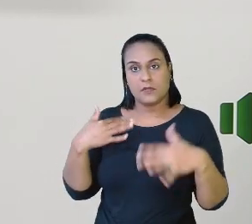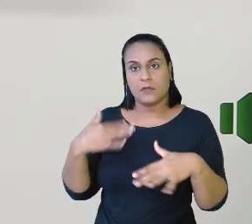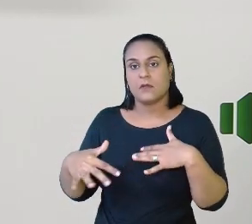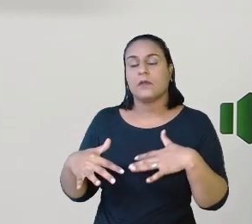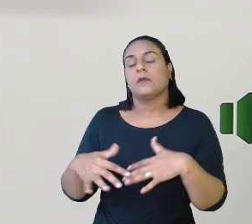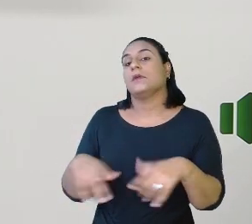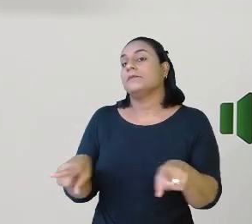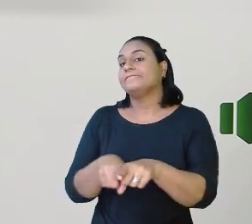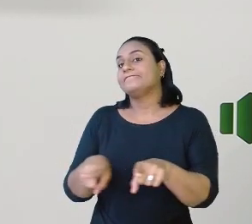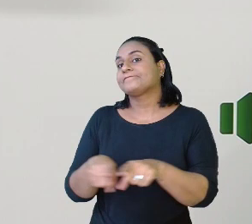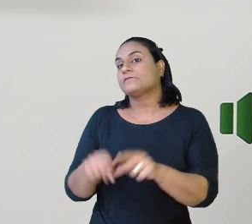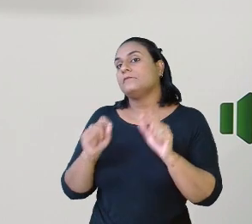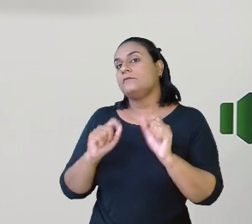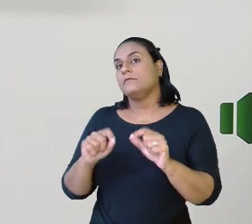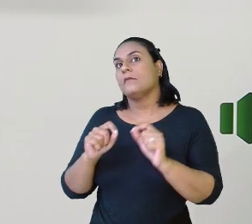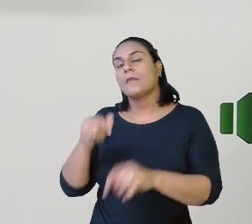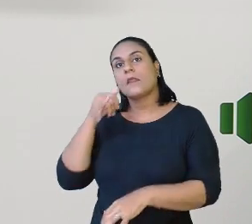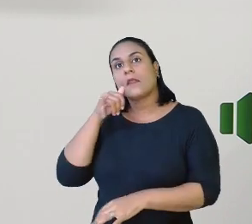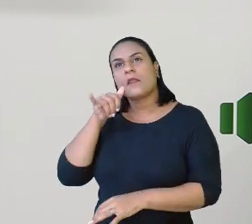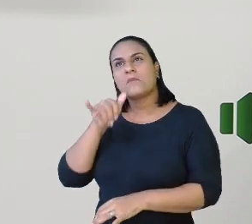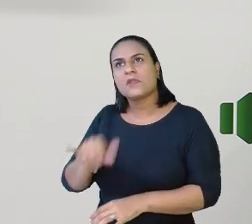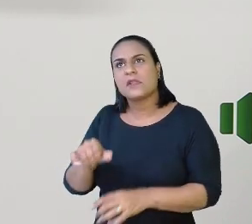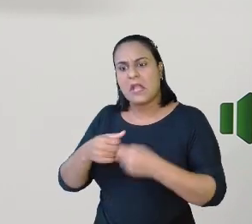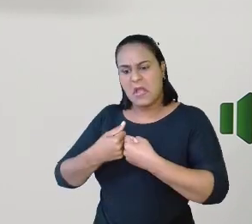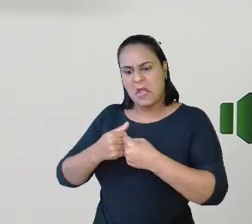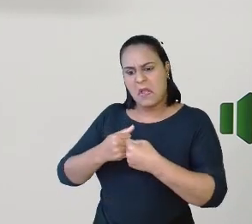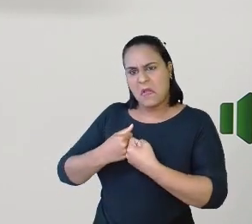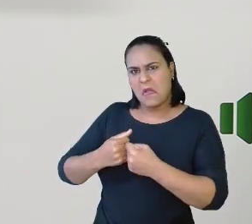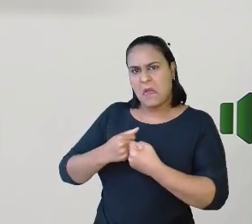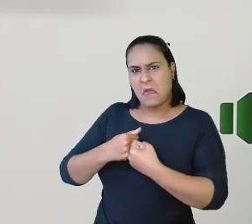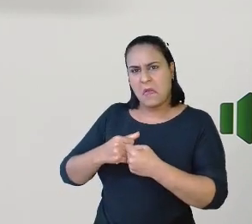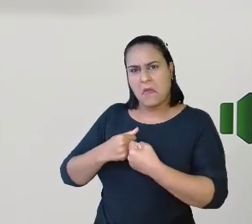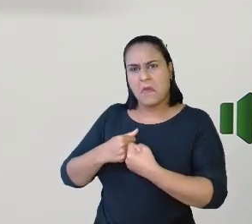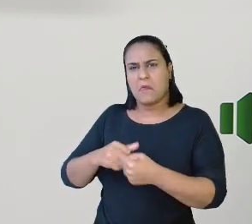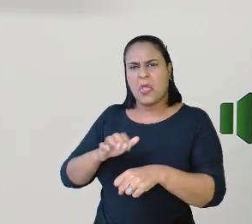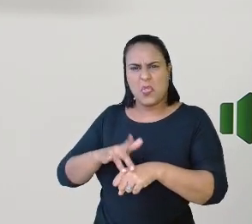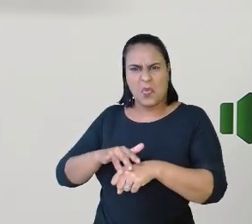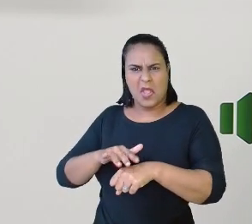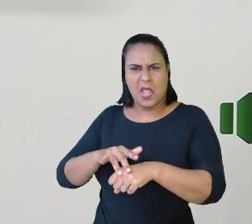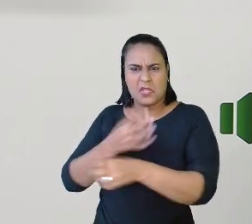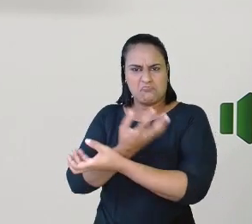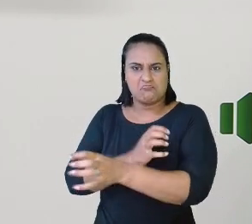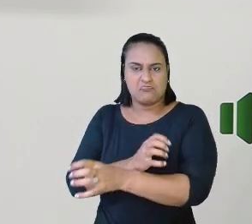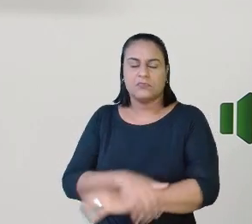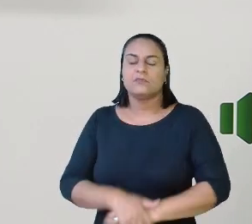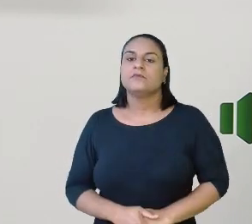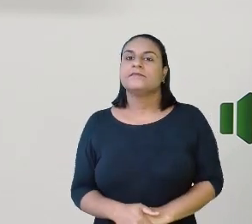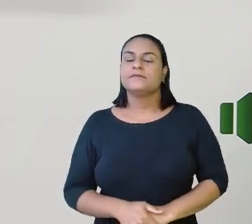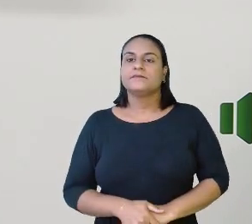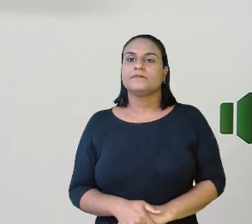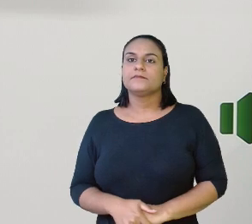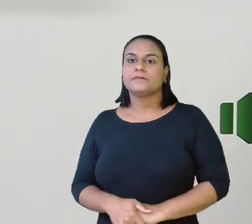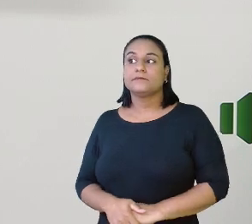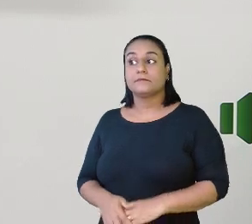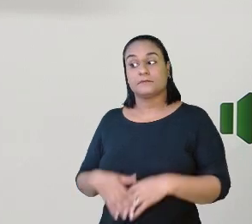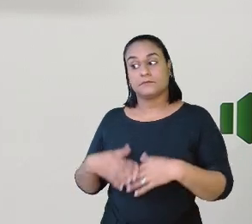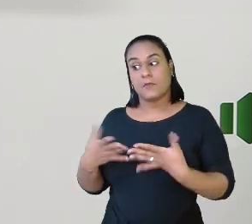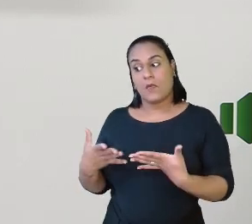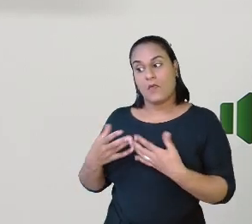movimentar e também para evitar o desgaste dos ossos. Agora,